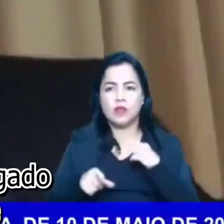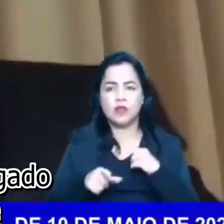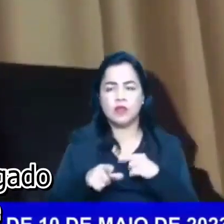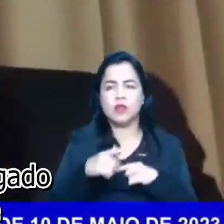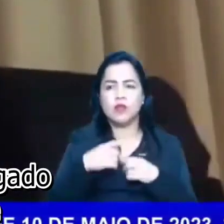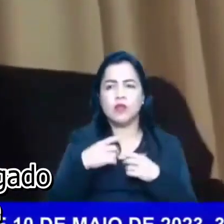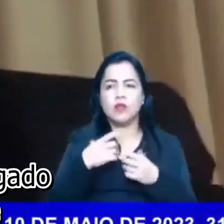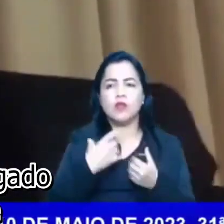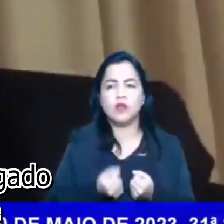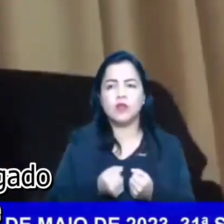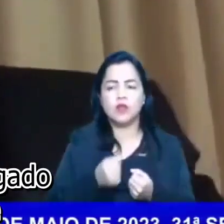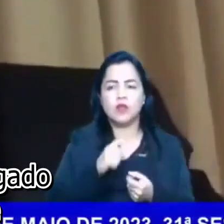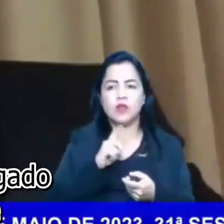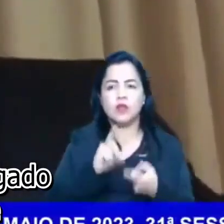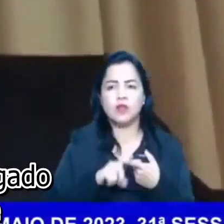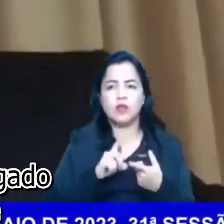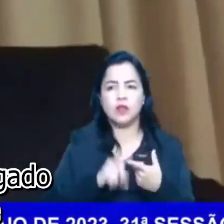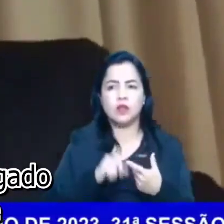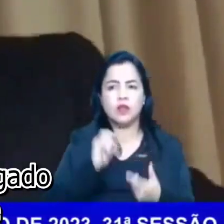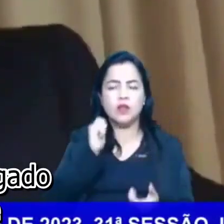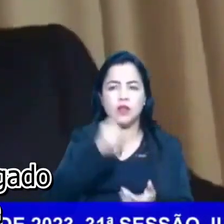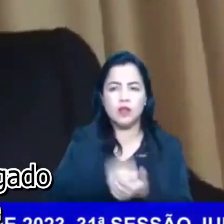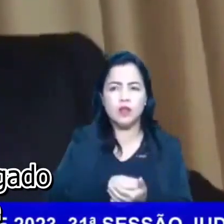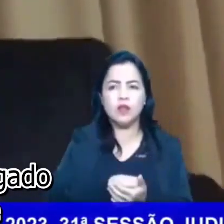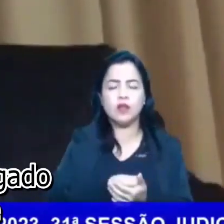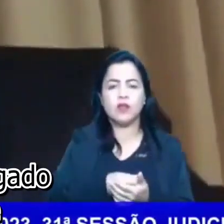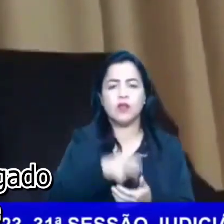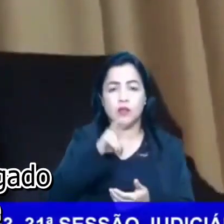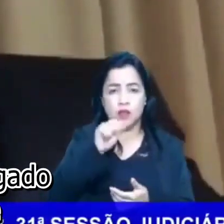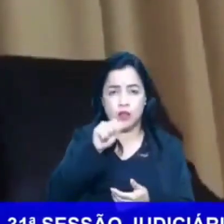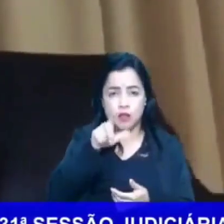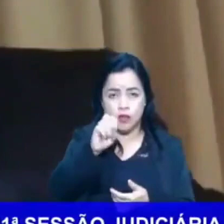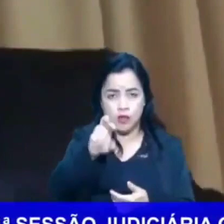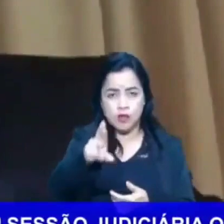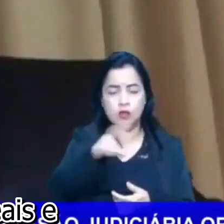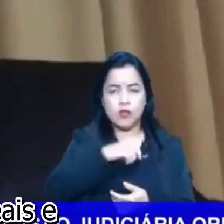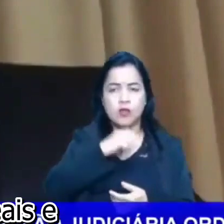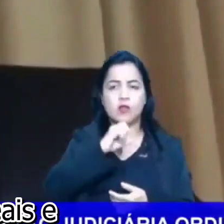das contas, ficando obrigado ainda o prestador a recolher o valor de R$